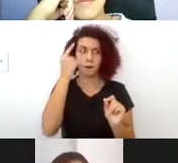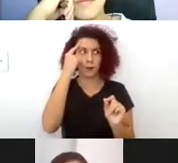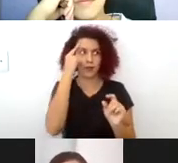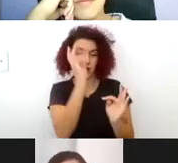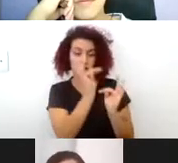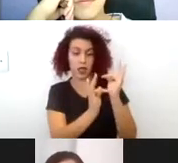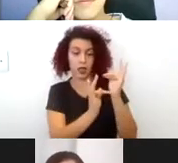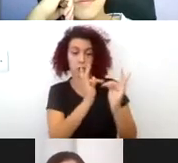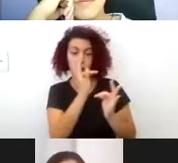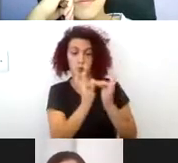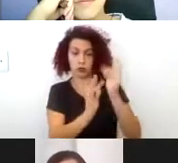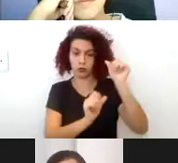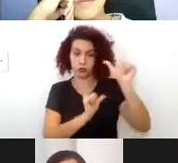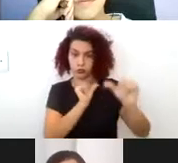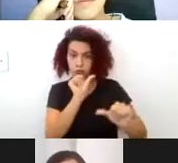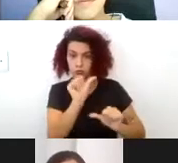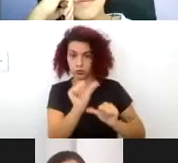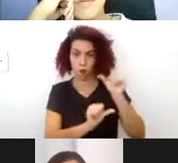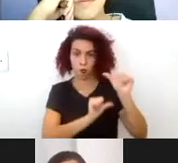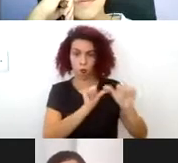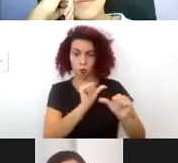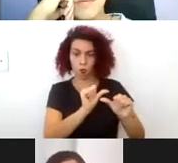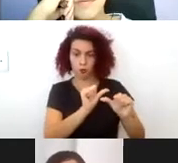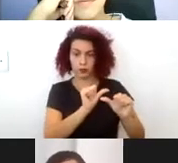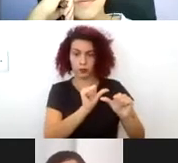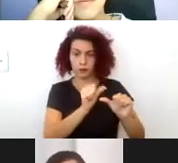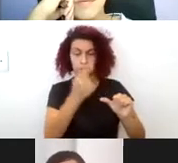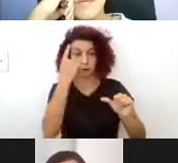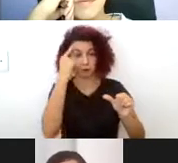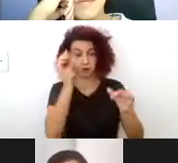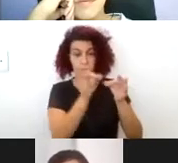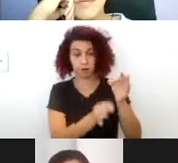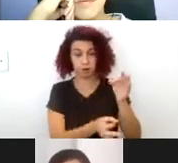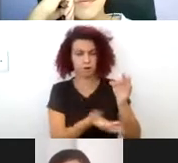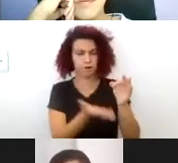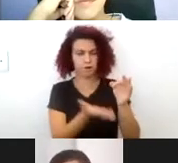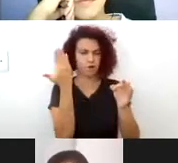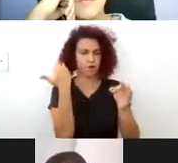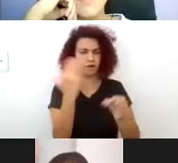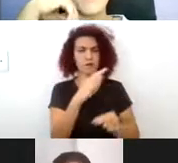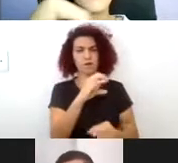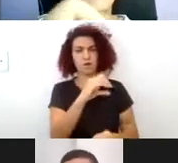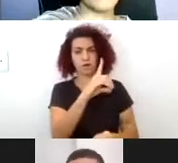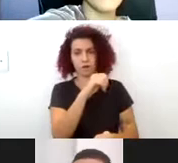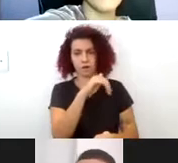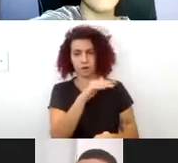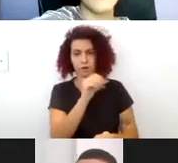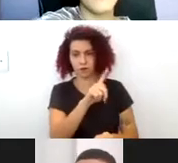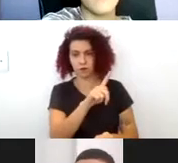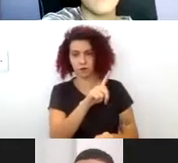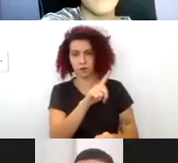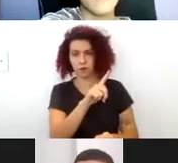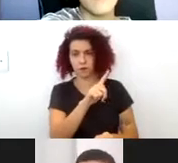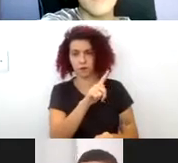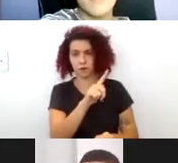mudança que não diminui também aí o tanto de estrutura Colonial que a tecnologia atrás porque traz muita a mesma na